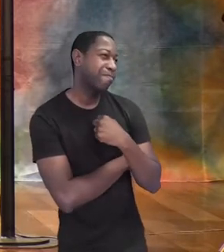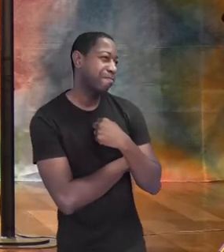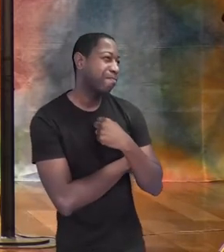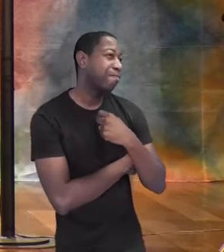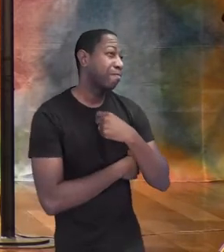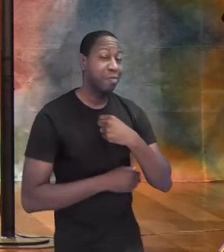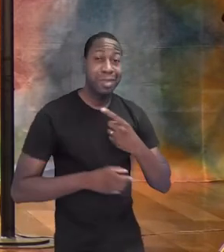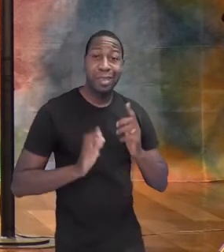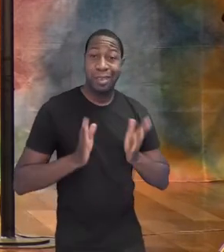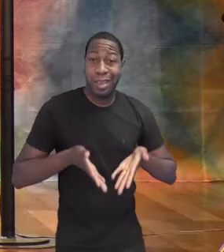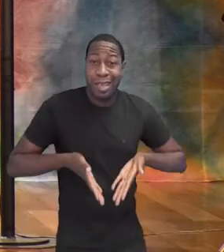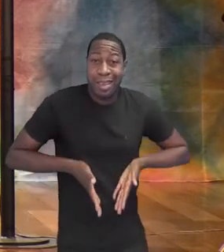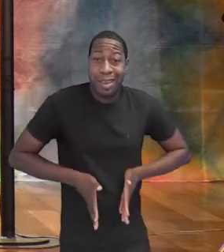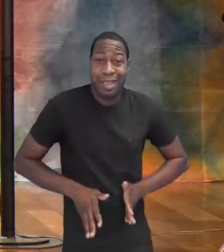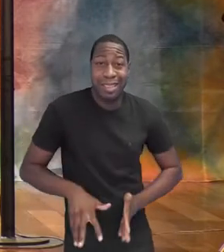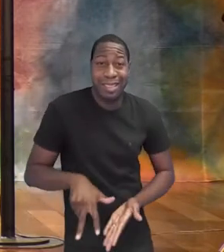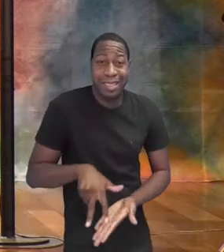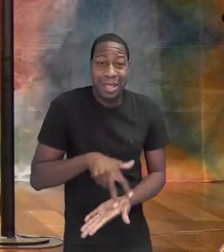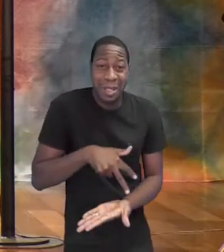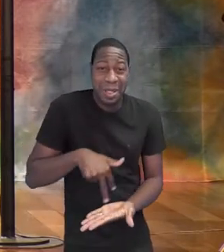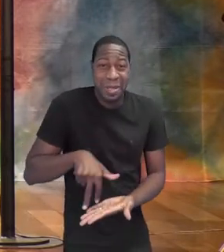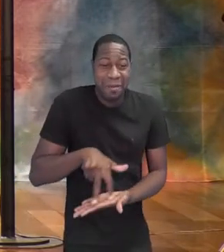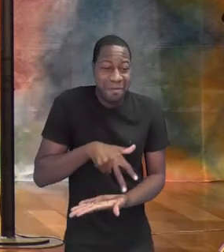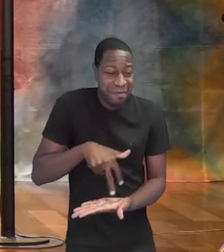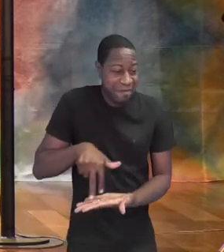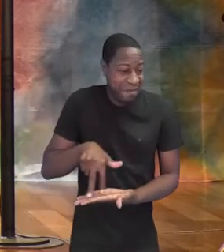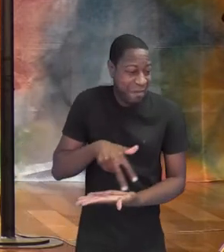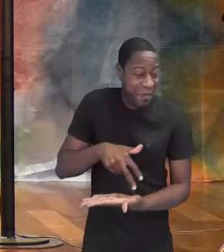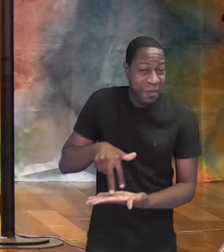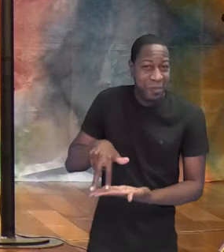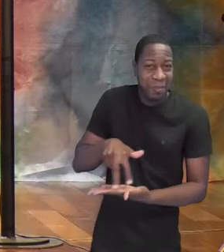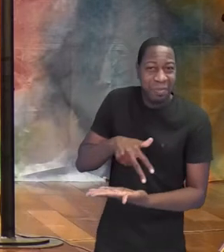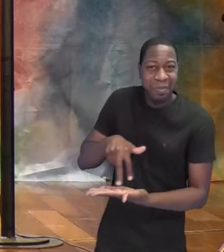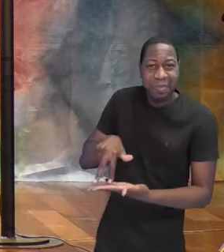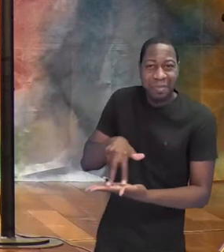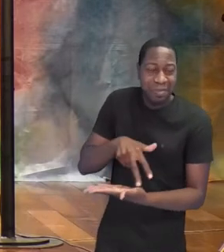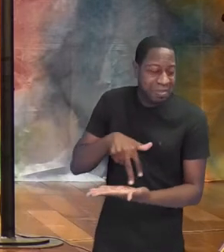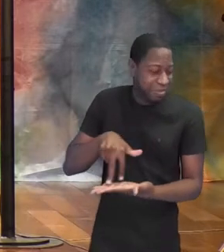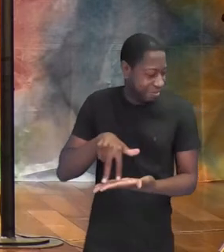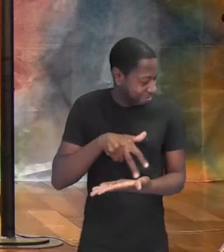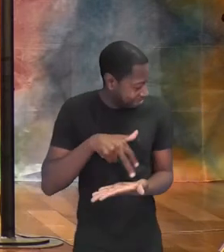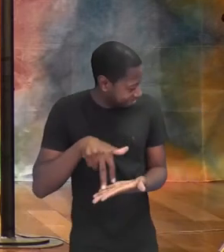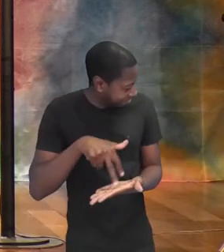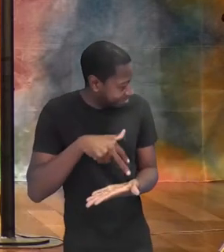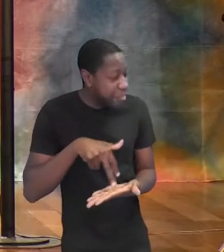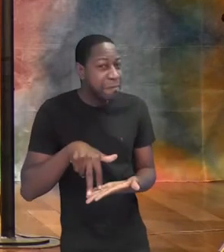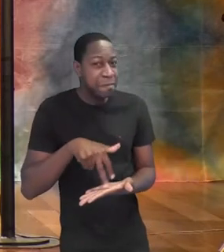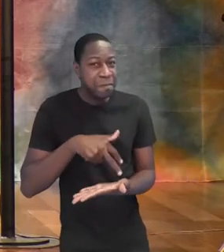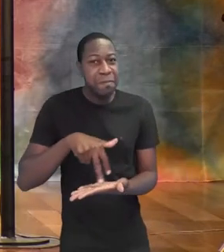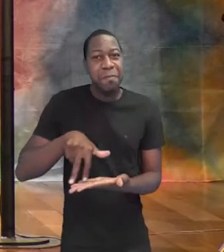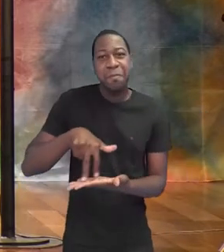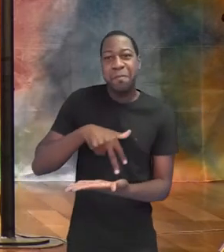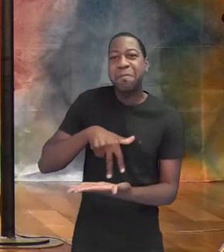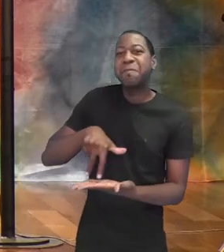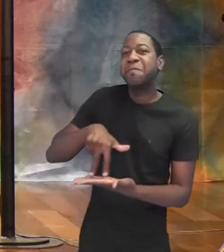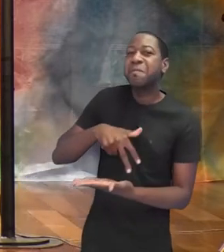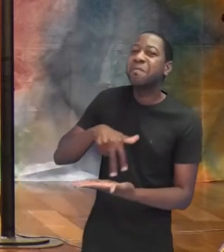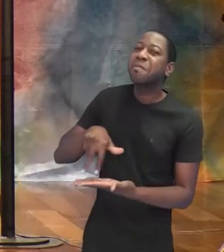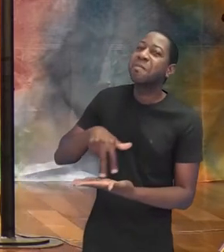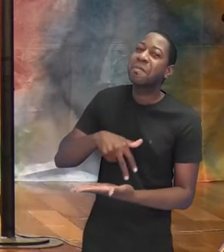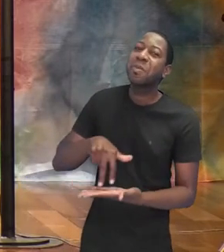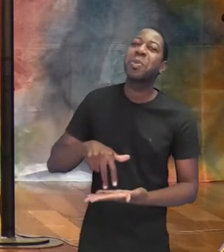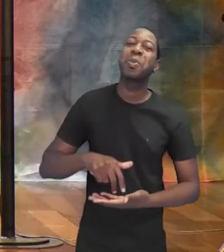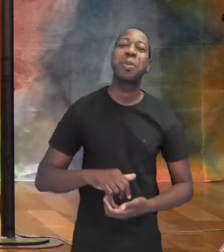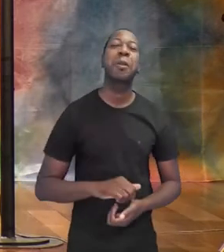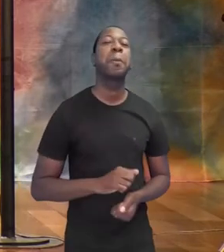Quando nasci eu já dançava, dançava a dança da criança.